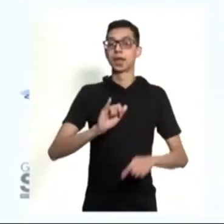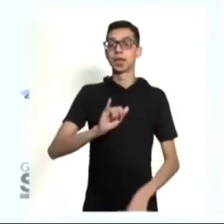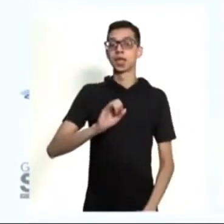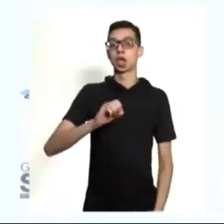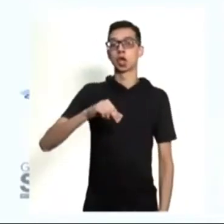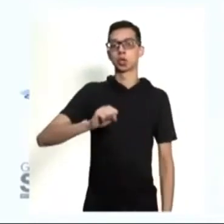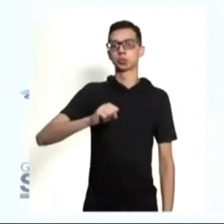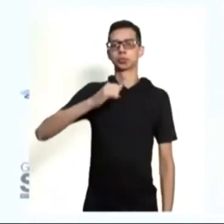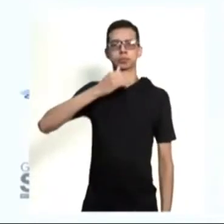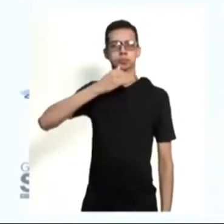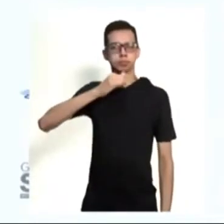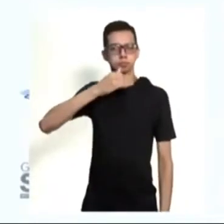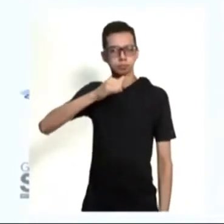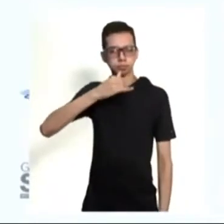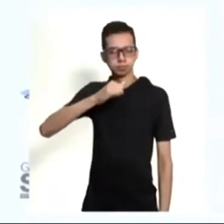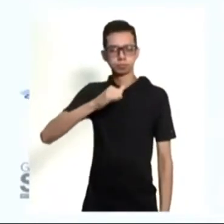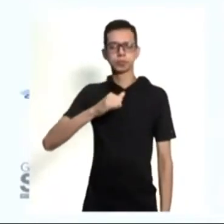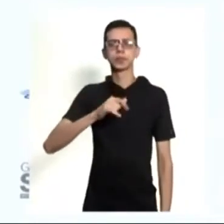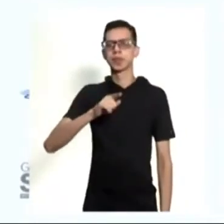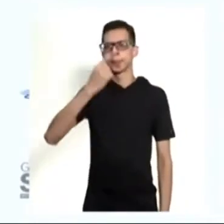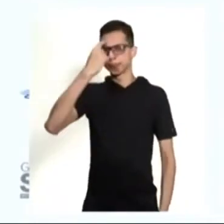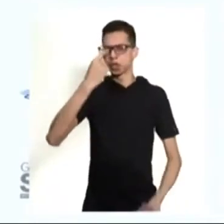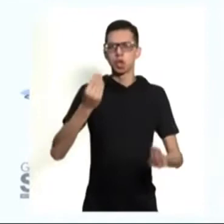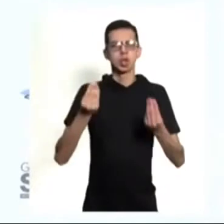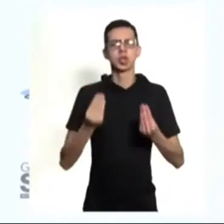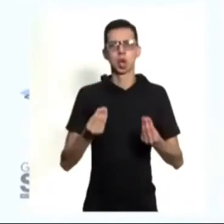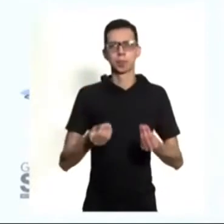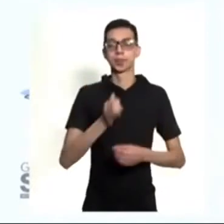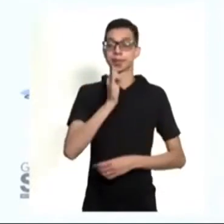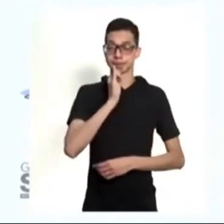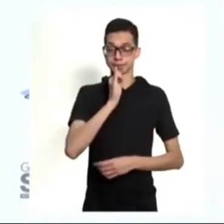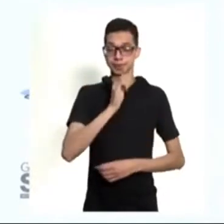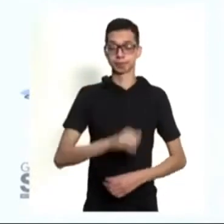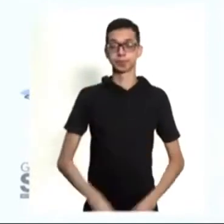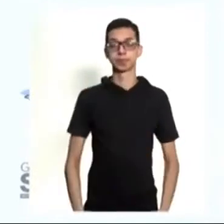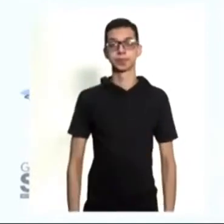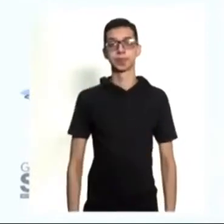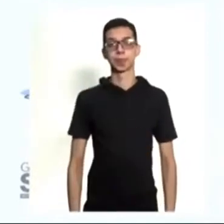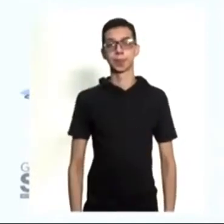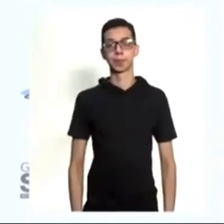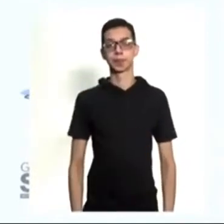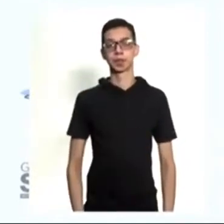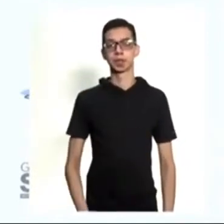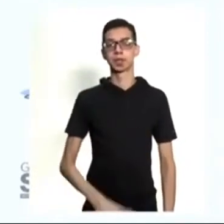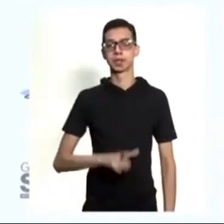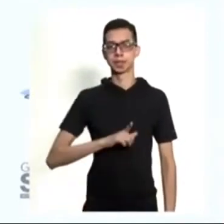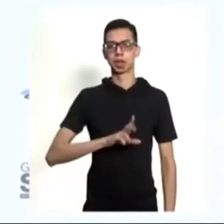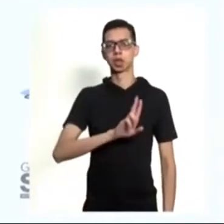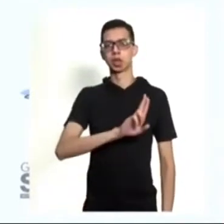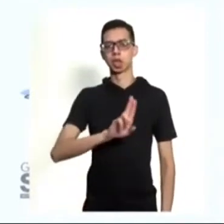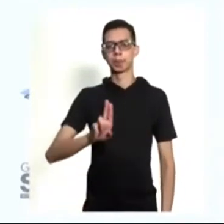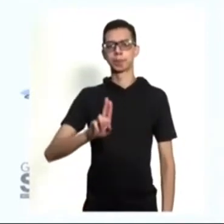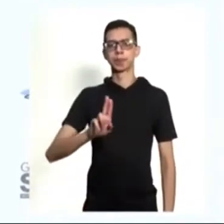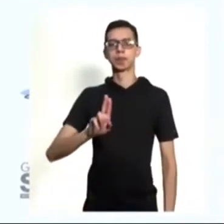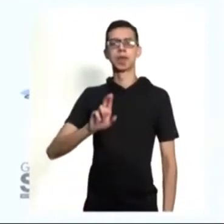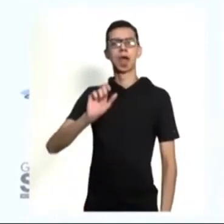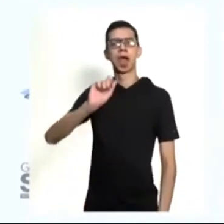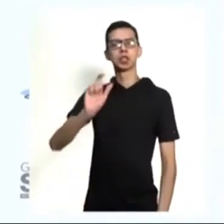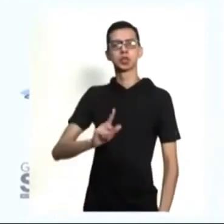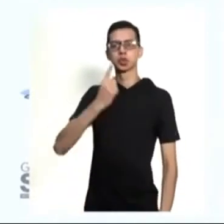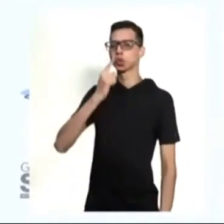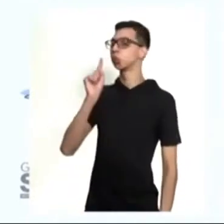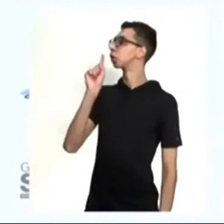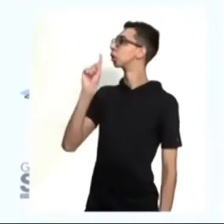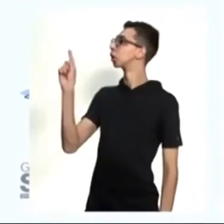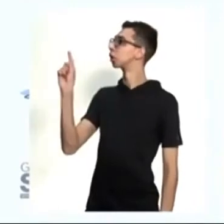neutralidade eletrostática da solução. Você fala, mas como assim, Renner? É o seguinte, ó. Quando você tem a ponte salina, o que acontece? A ponte salina ela